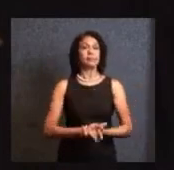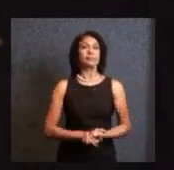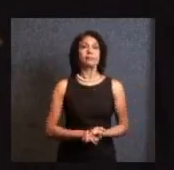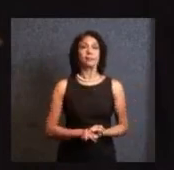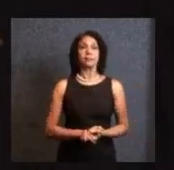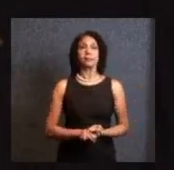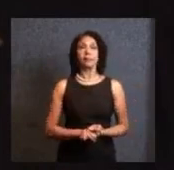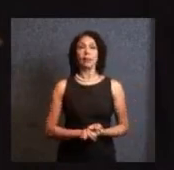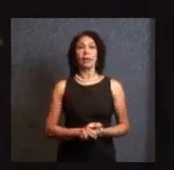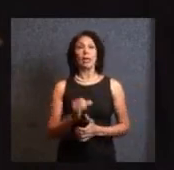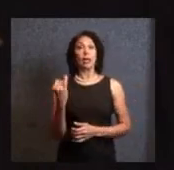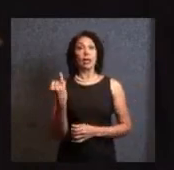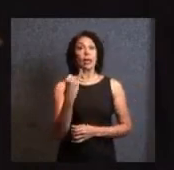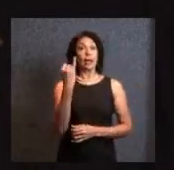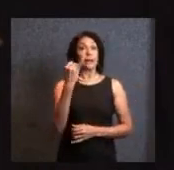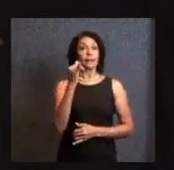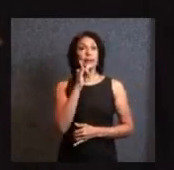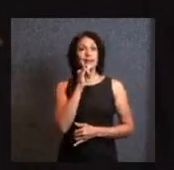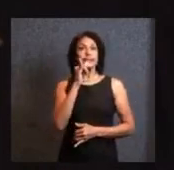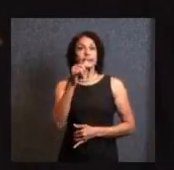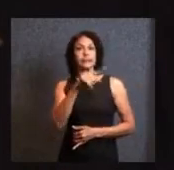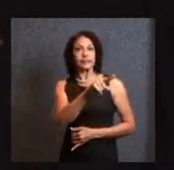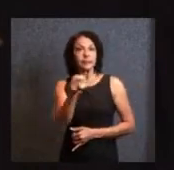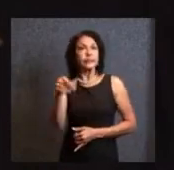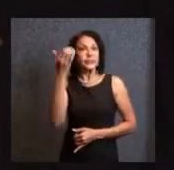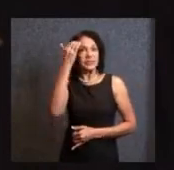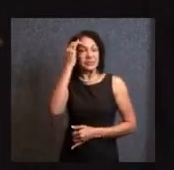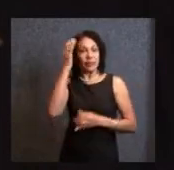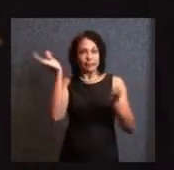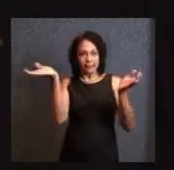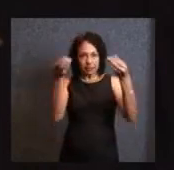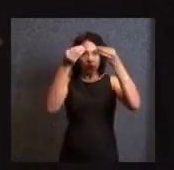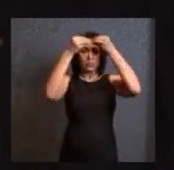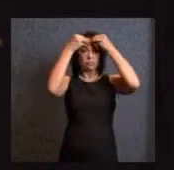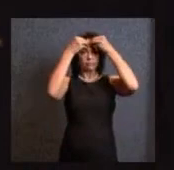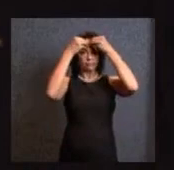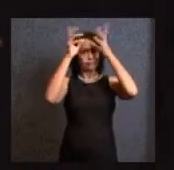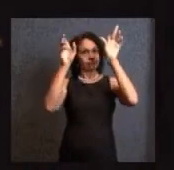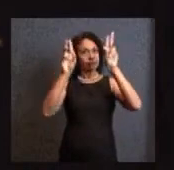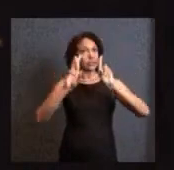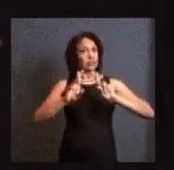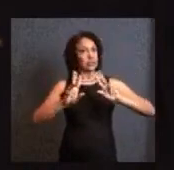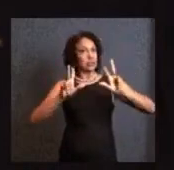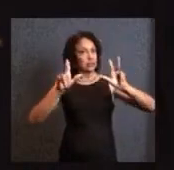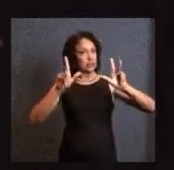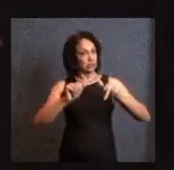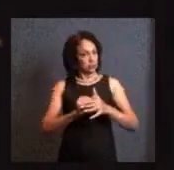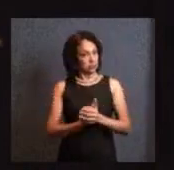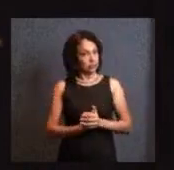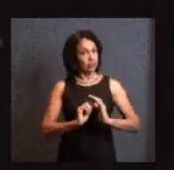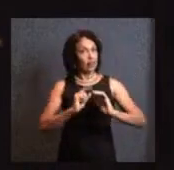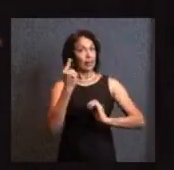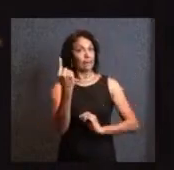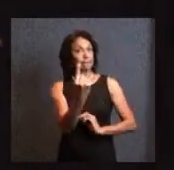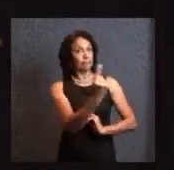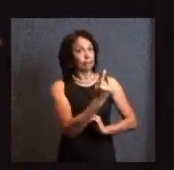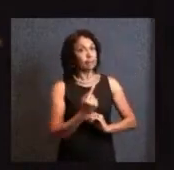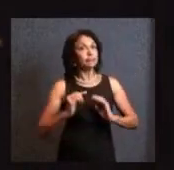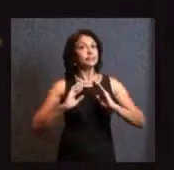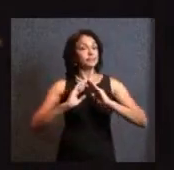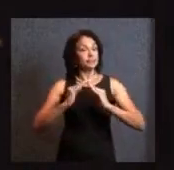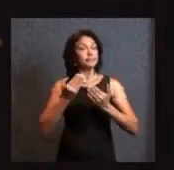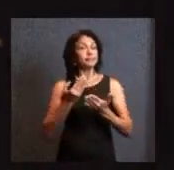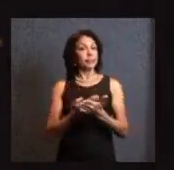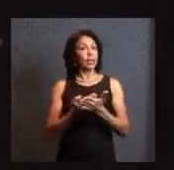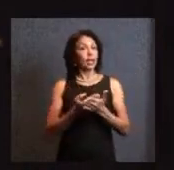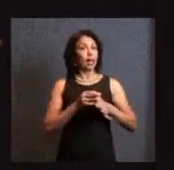Uma coisa importante para vocês compreenderem e terem em mente: uma coisa é cada escola